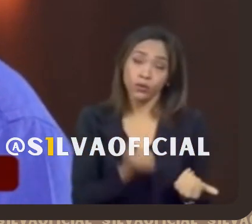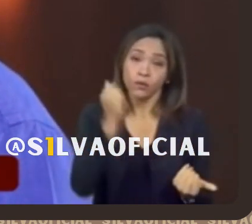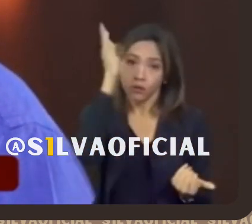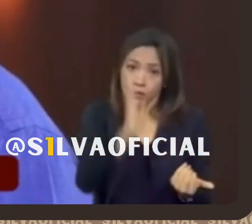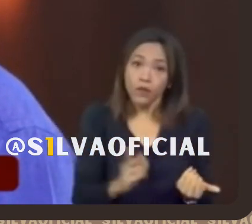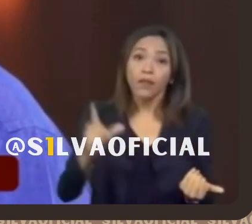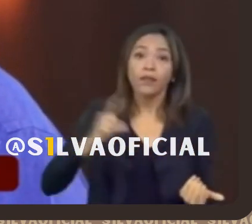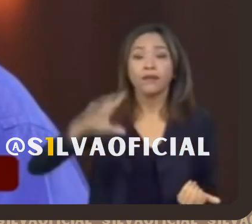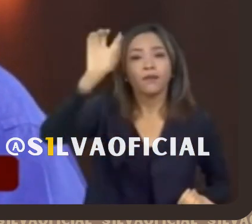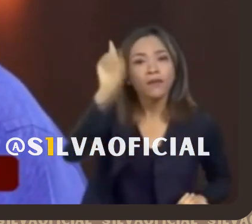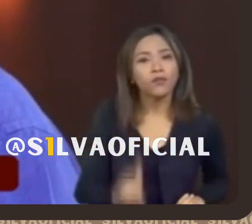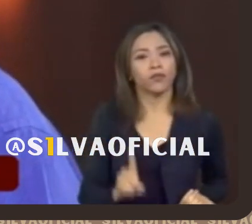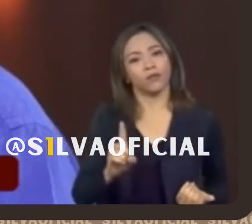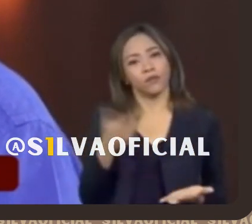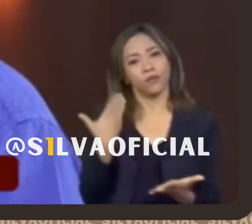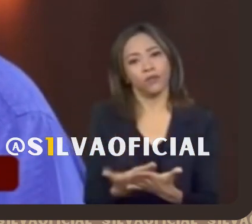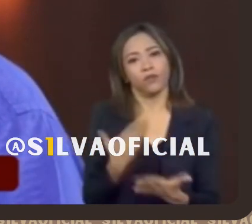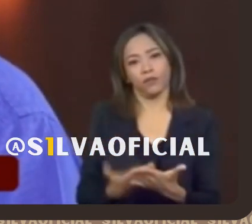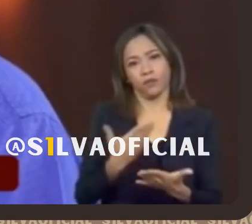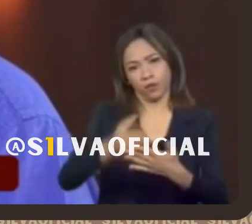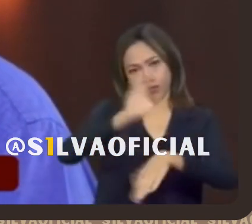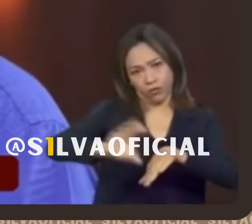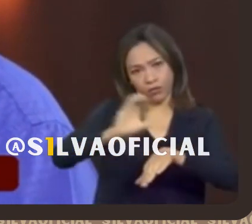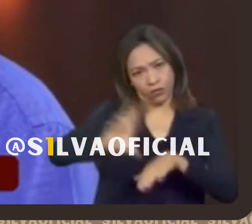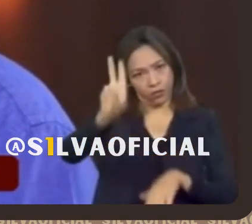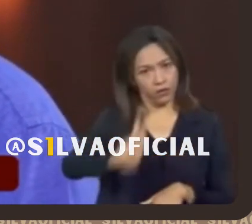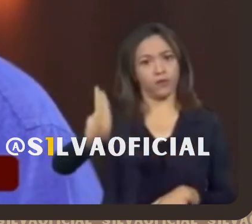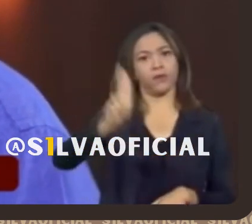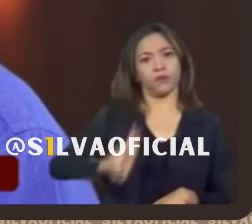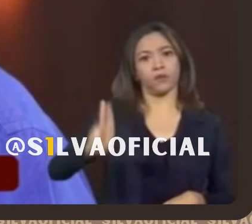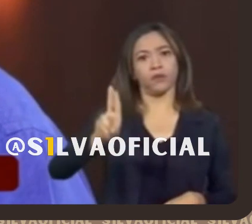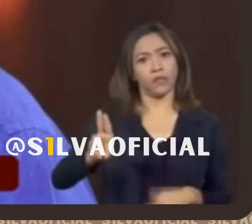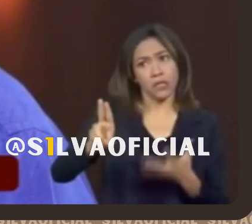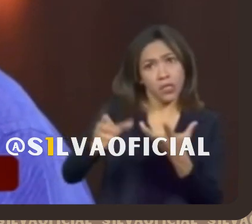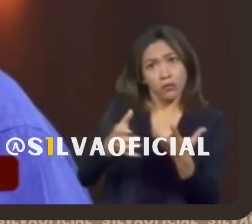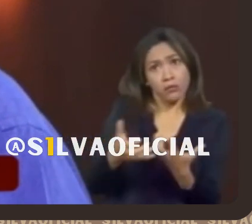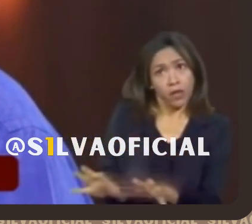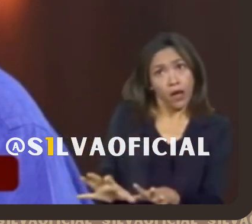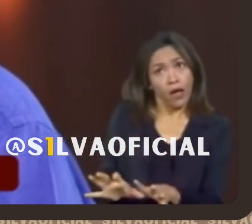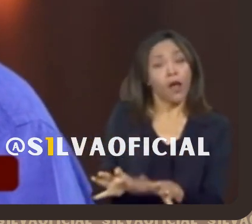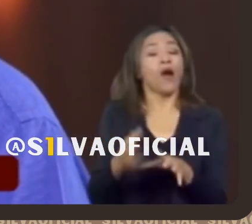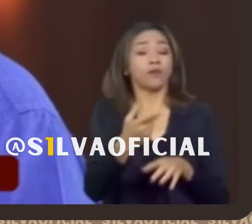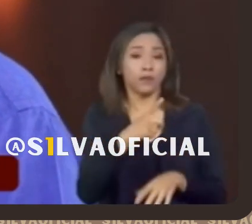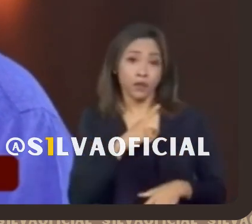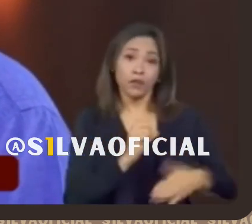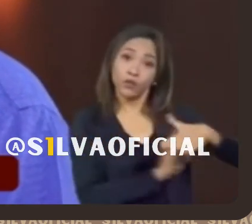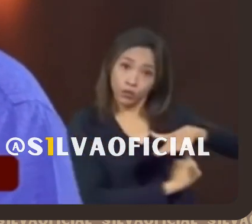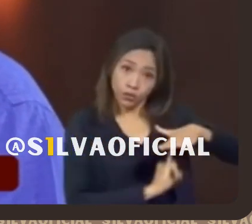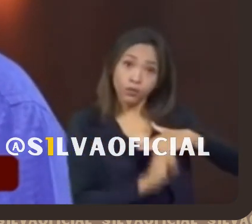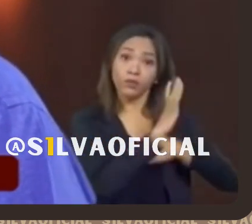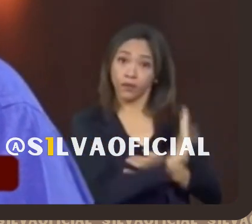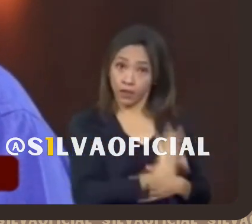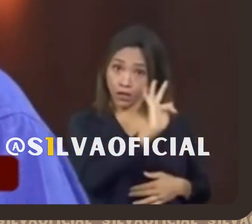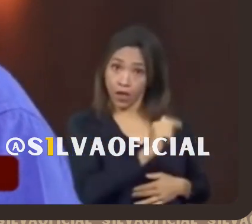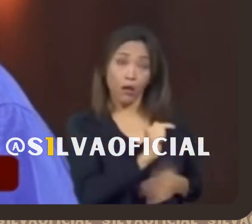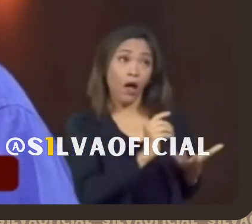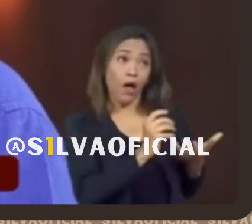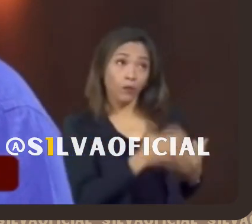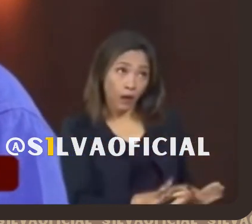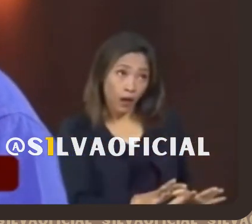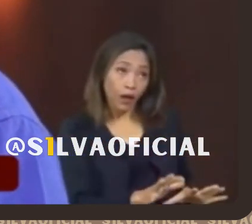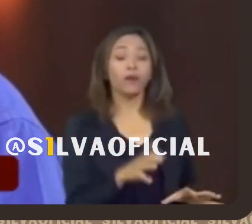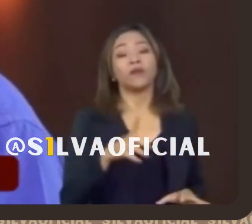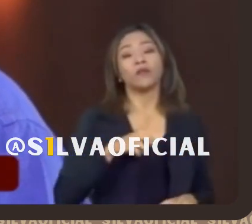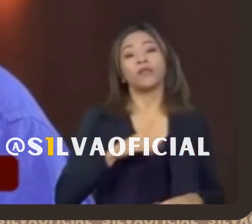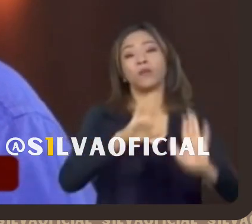fazer um curso universitário se não quiser fazer um instituto sabe Federal se não quiser fazer uma escola técnica e